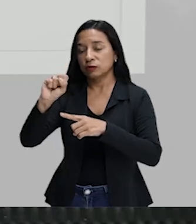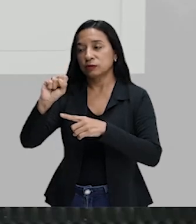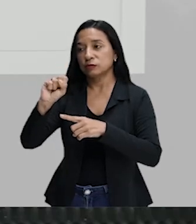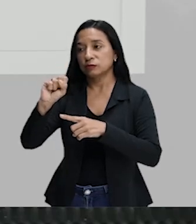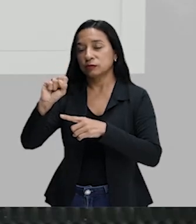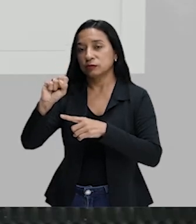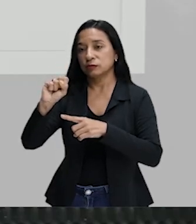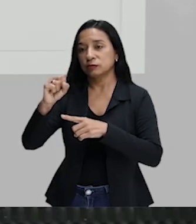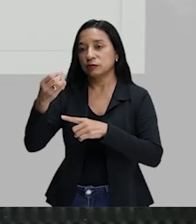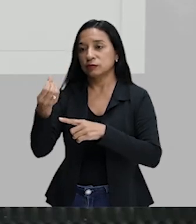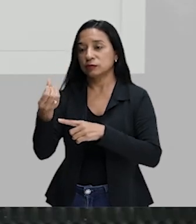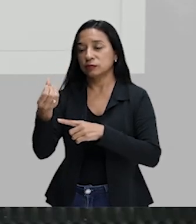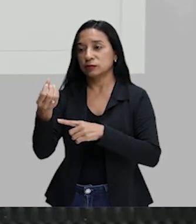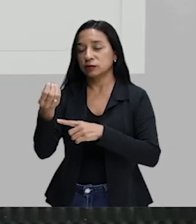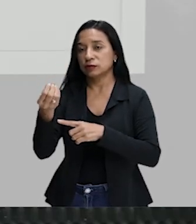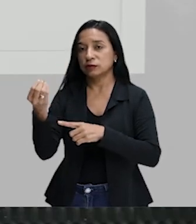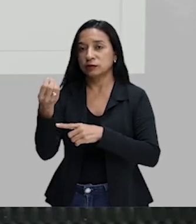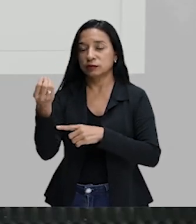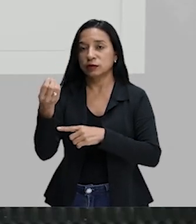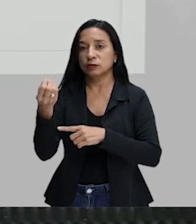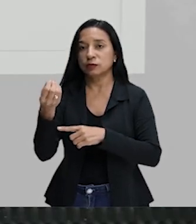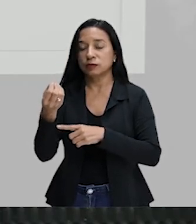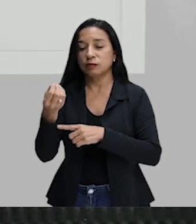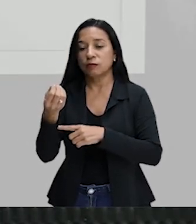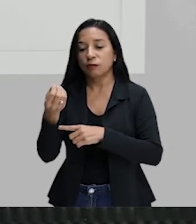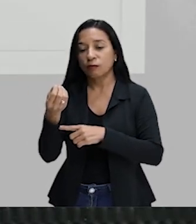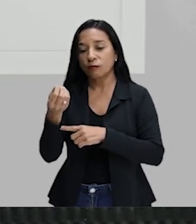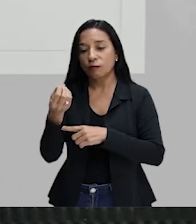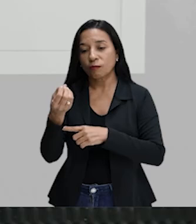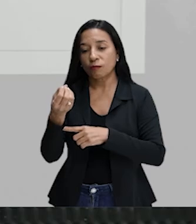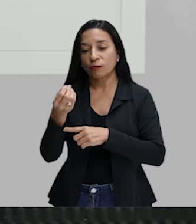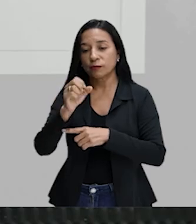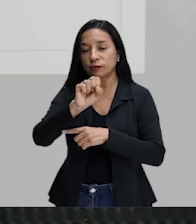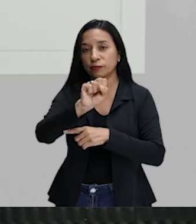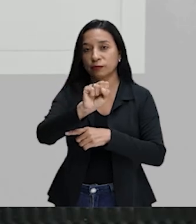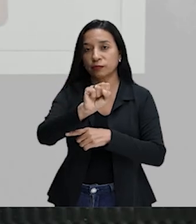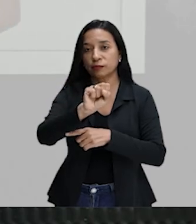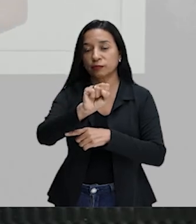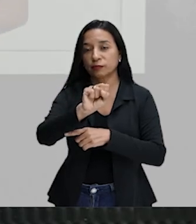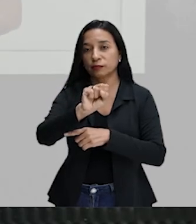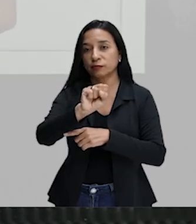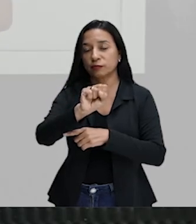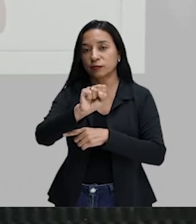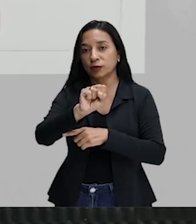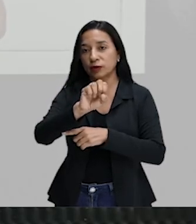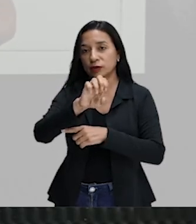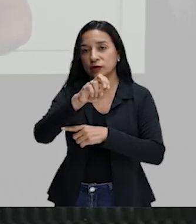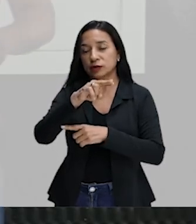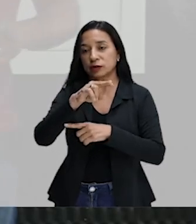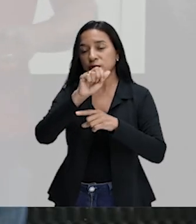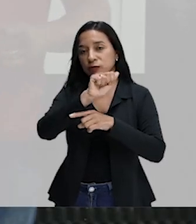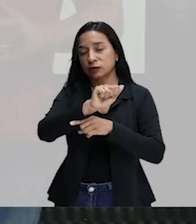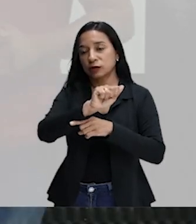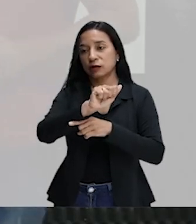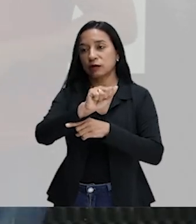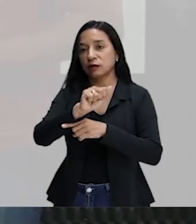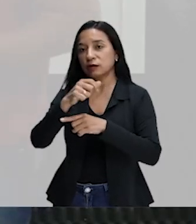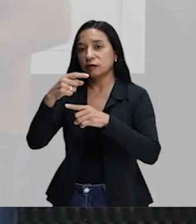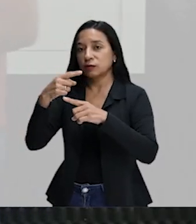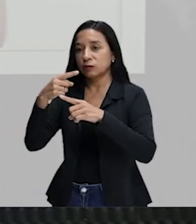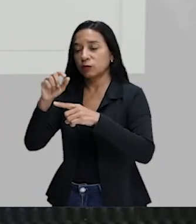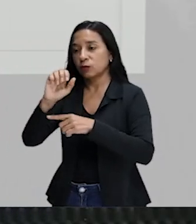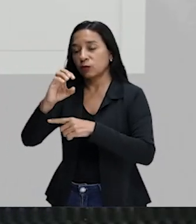de 60 graus. Tá? Seno de A, cosseno de B, menos o seno de B, cosseno de